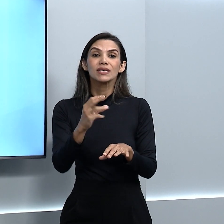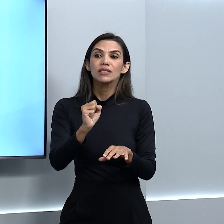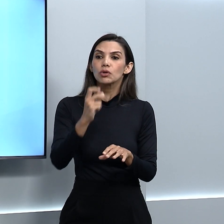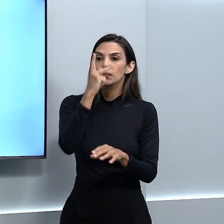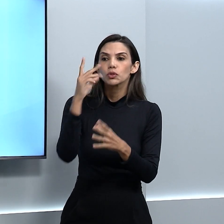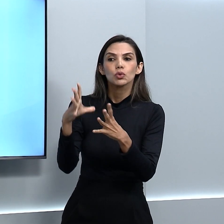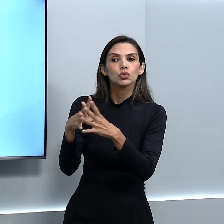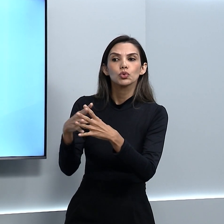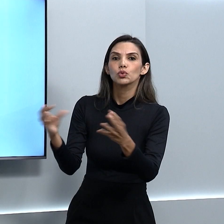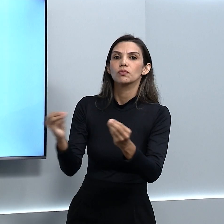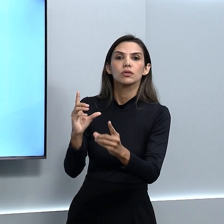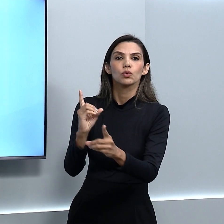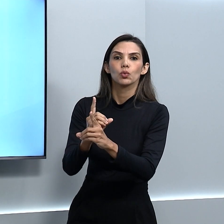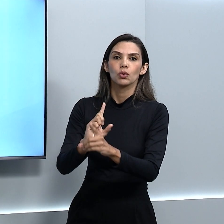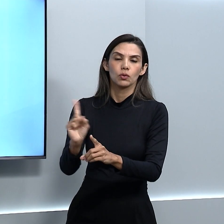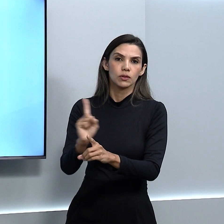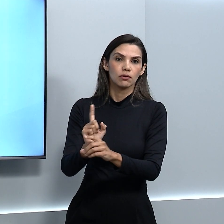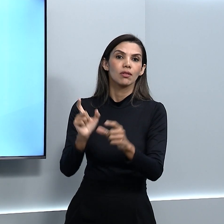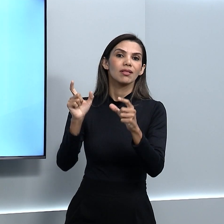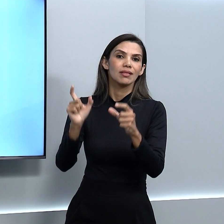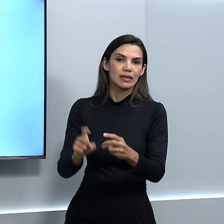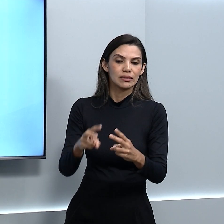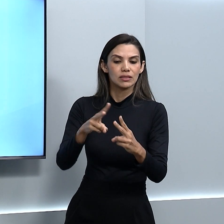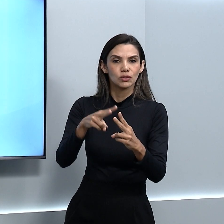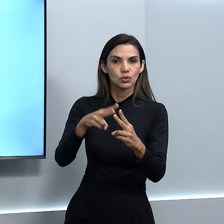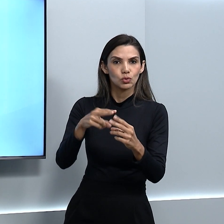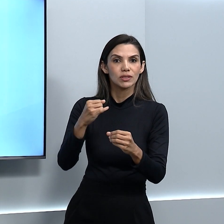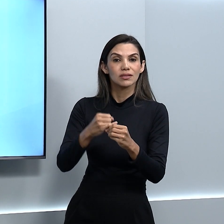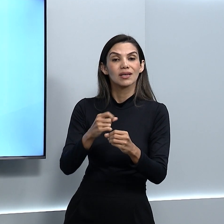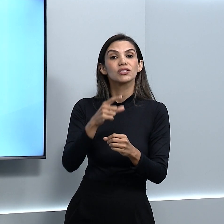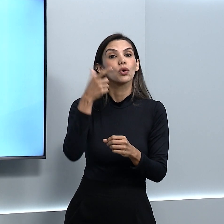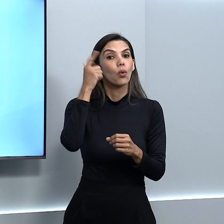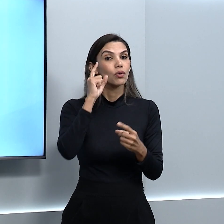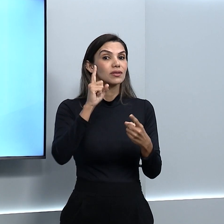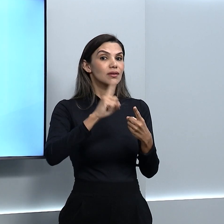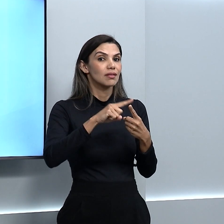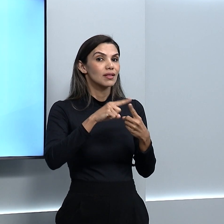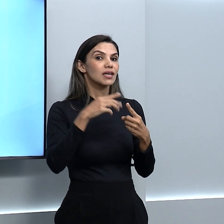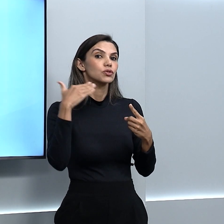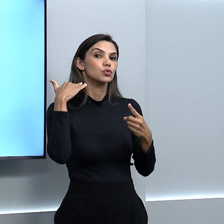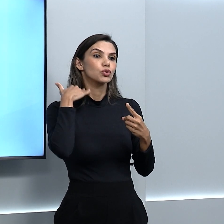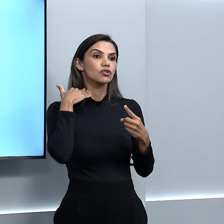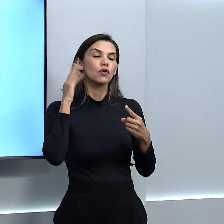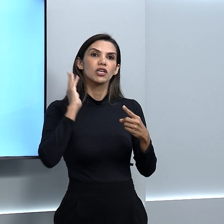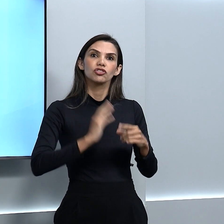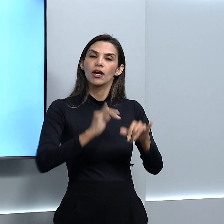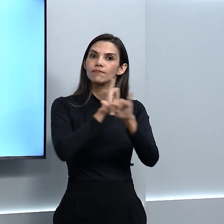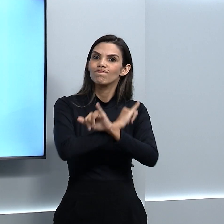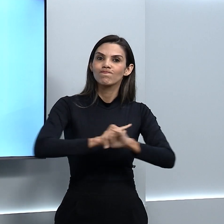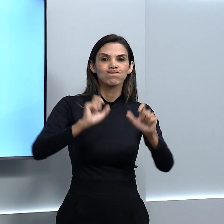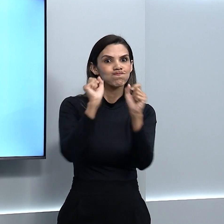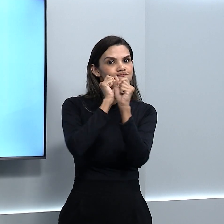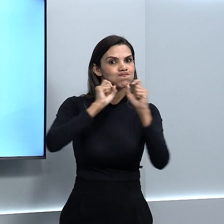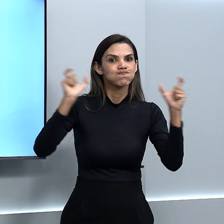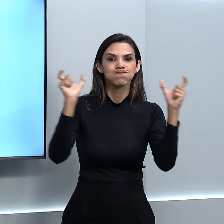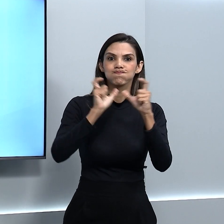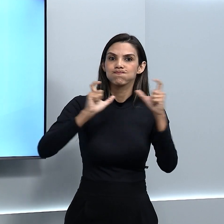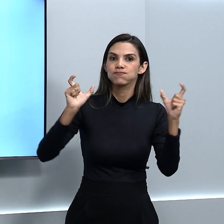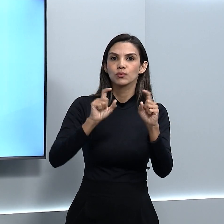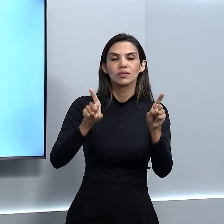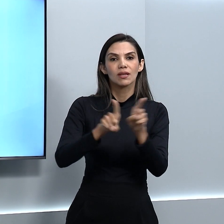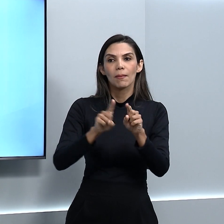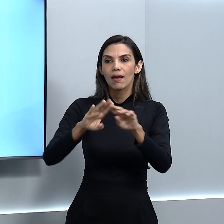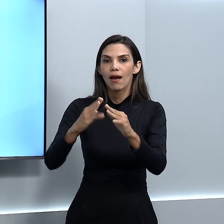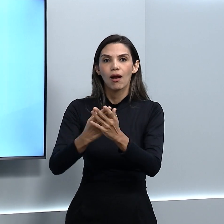continuam desaparecidas na região. Ontem, a cidade de Juiz de Fora decretou estado de calamidade pública e suspendeu